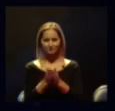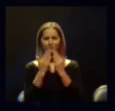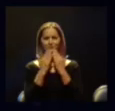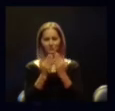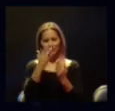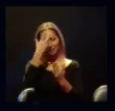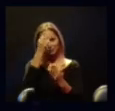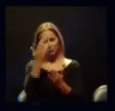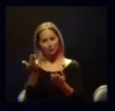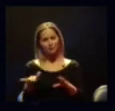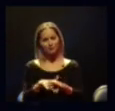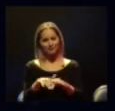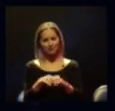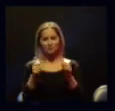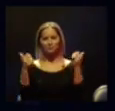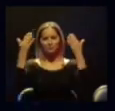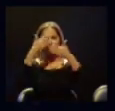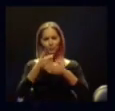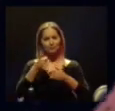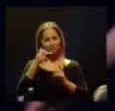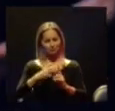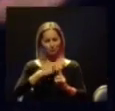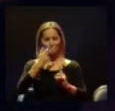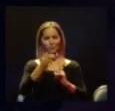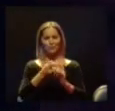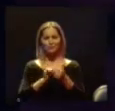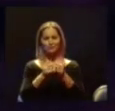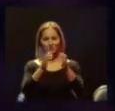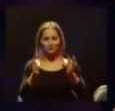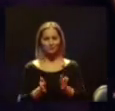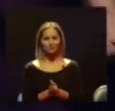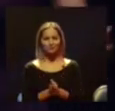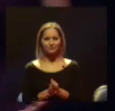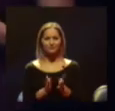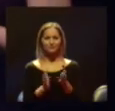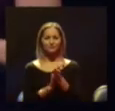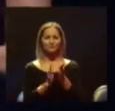pelo contributo. Boa noite e bom ano desportivo para todas e para todos.